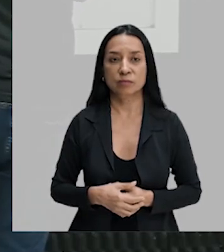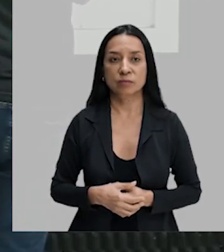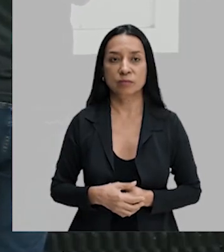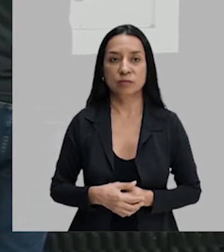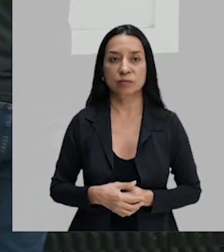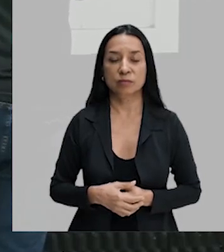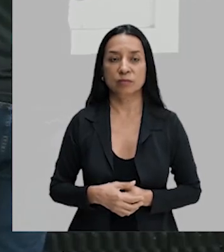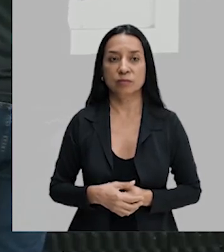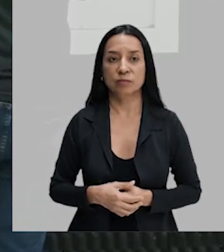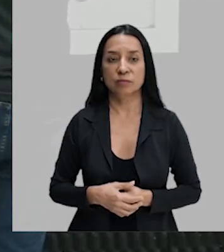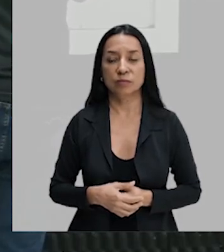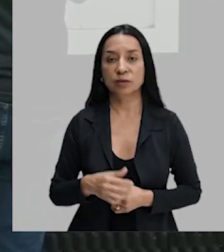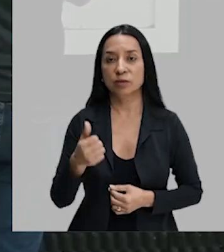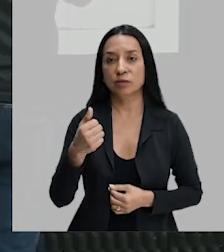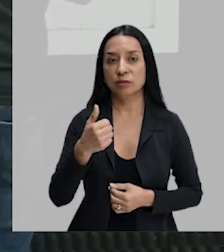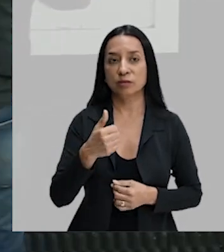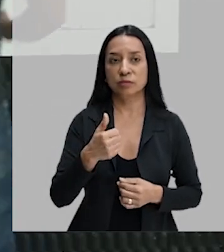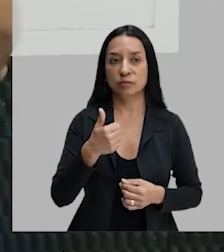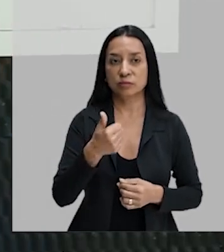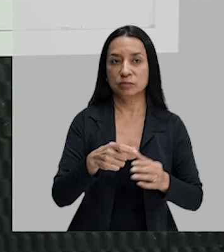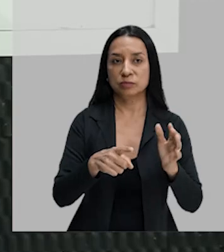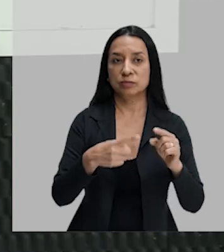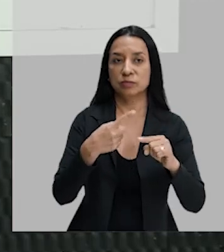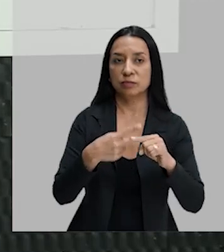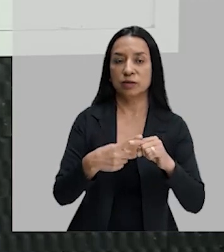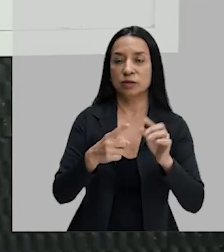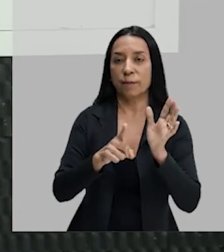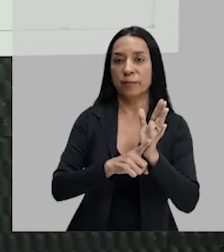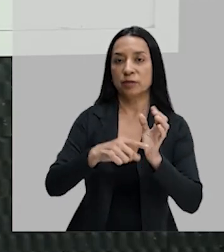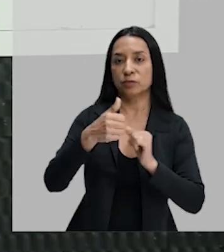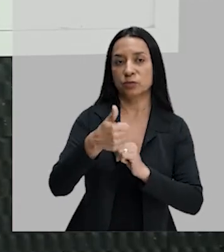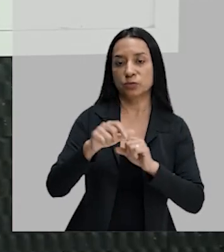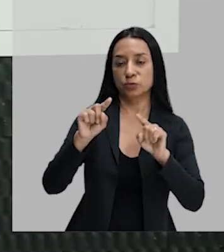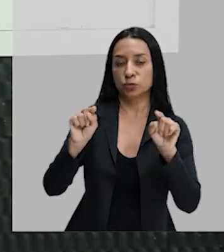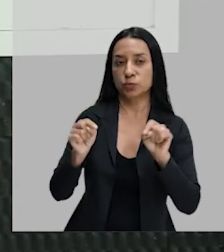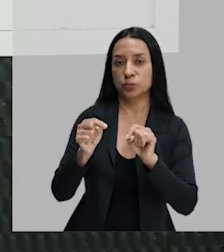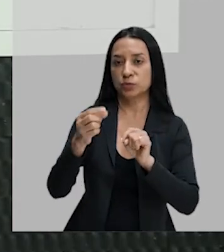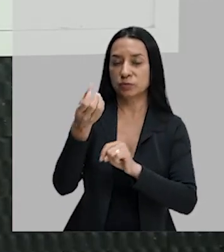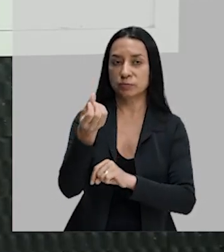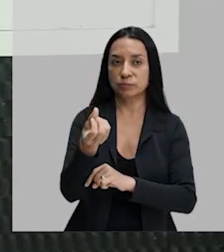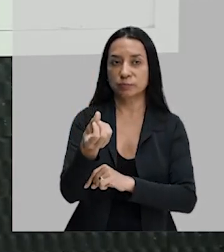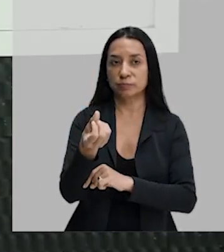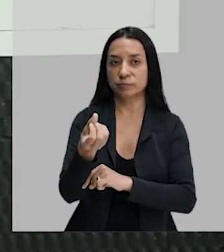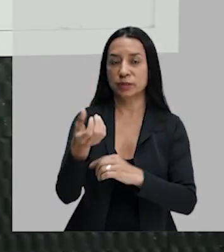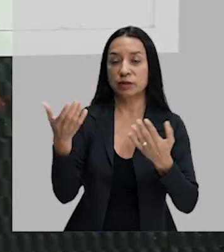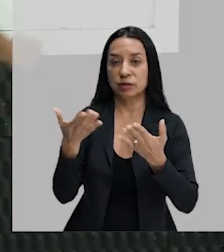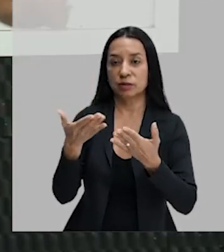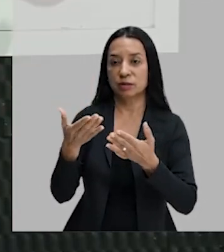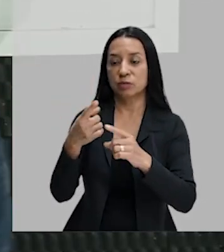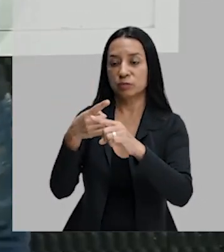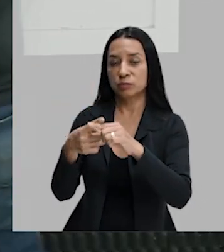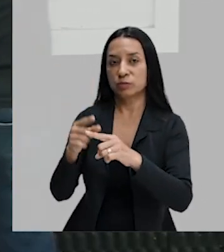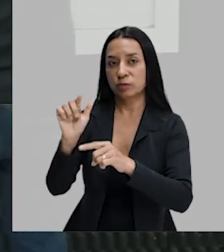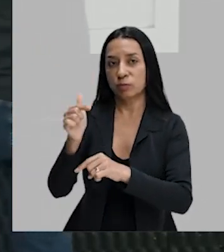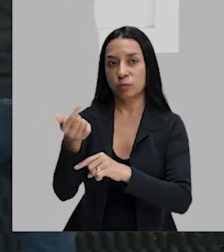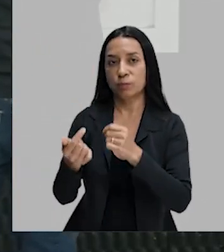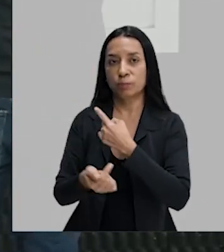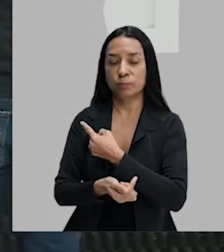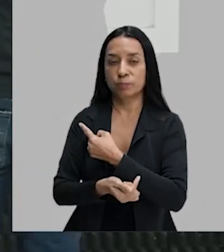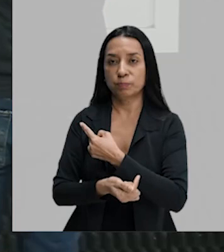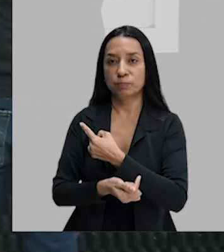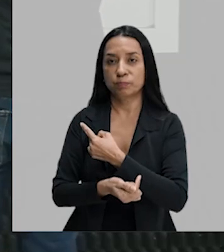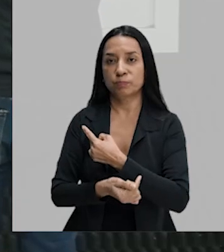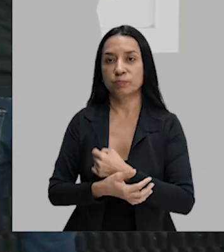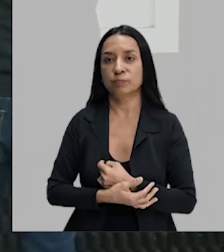um elevado a sexta E aí vamos multiplicar aí as diagonais tá então nós temos aqui menos